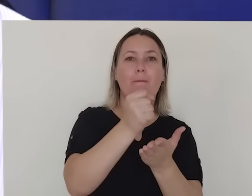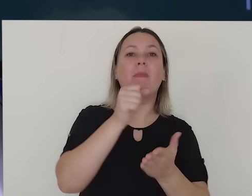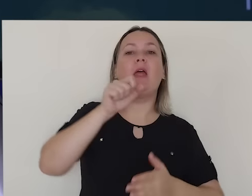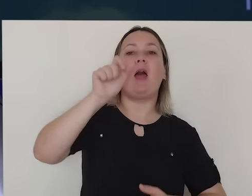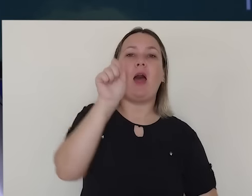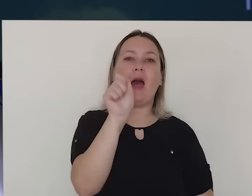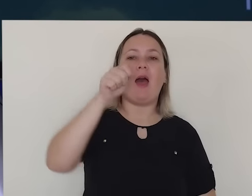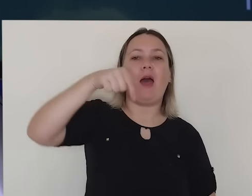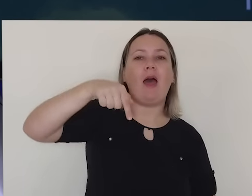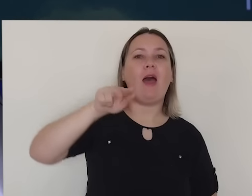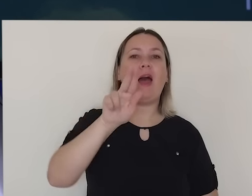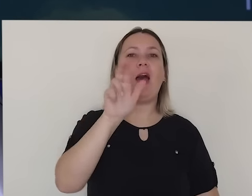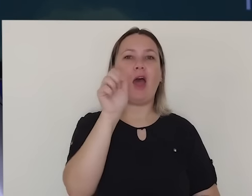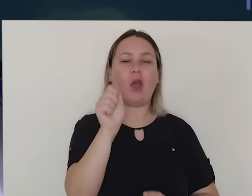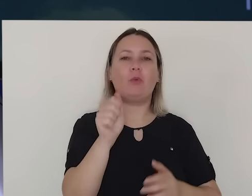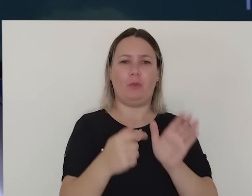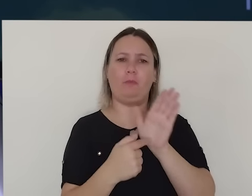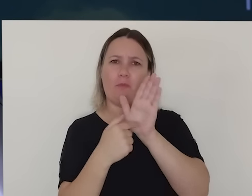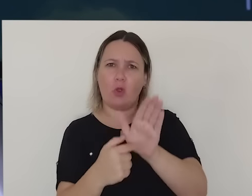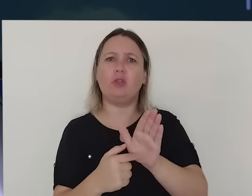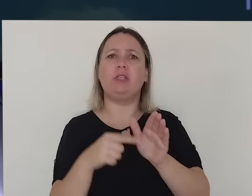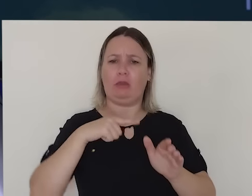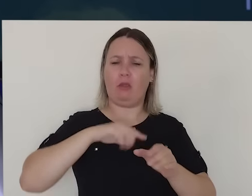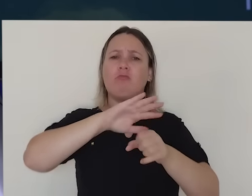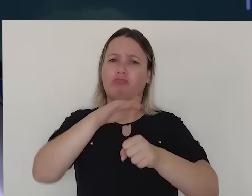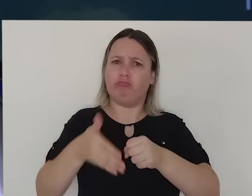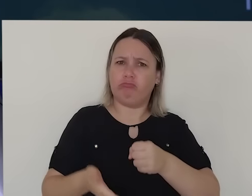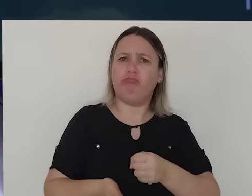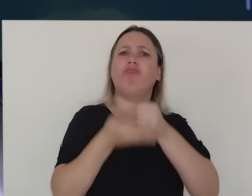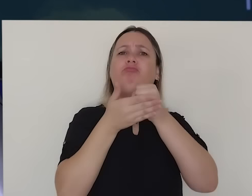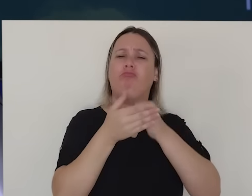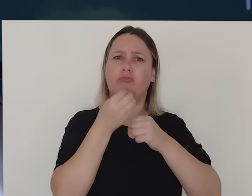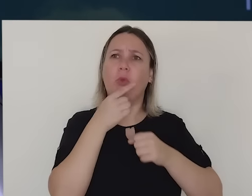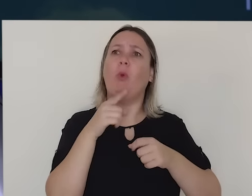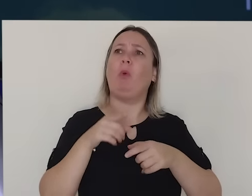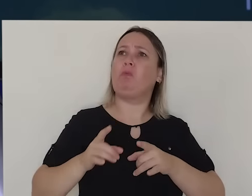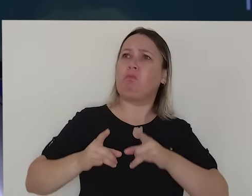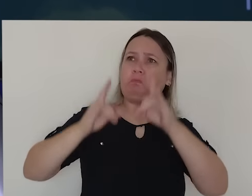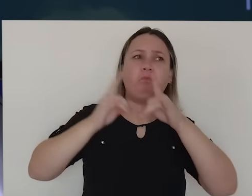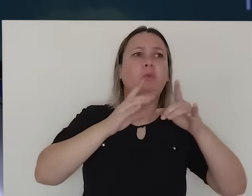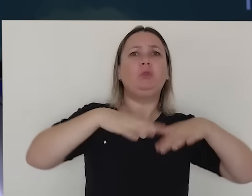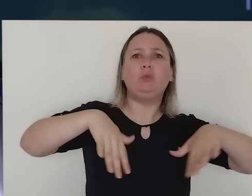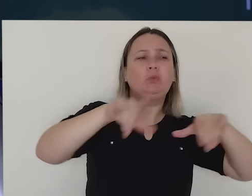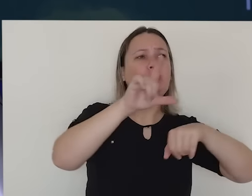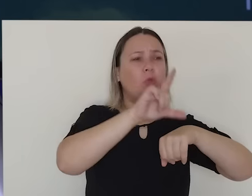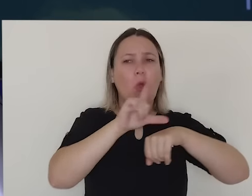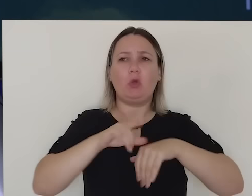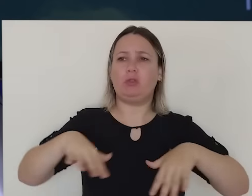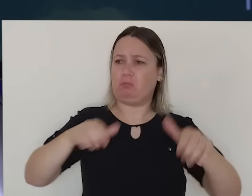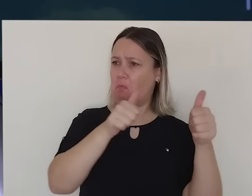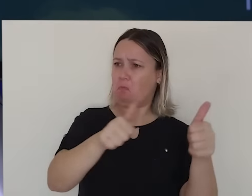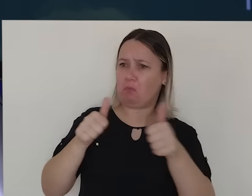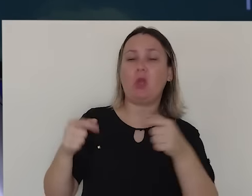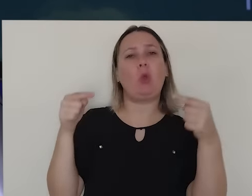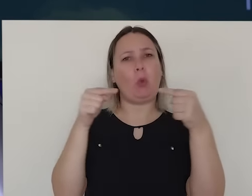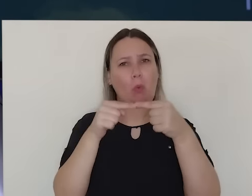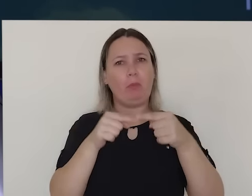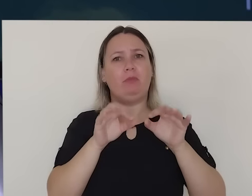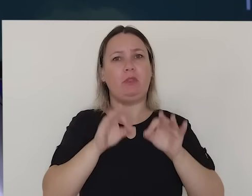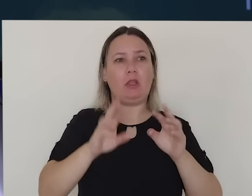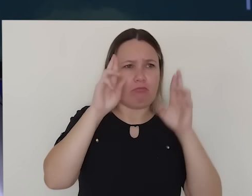qualidade ambiental eh e eficiência daquele Edifício que foi a loja de Niterói no Brasil e